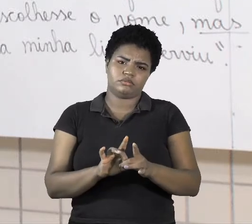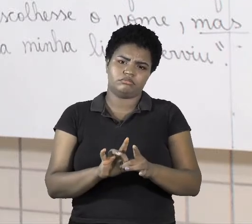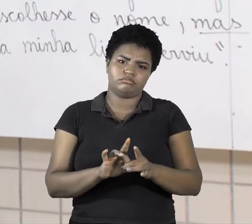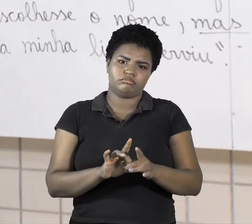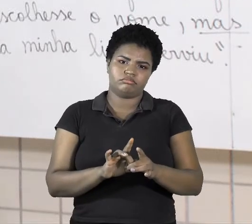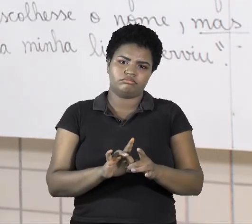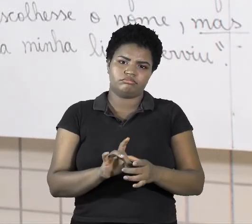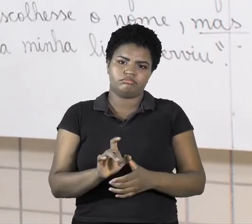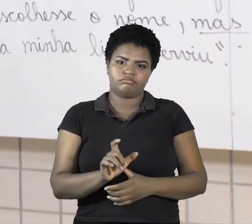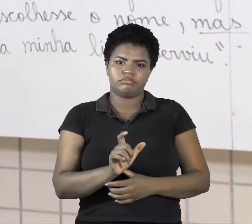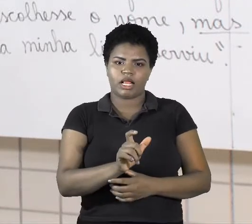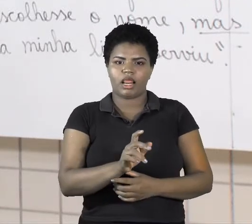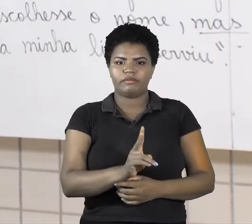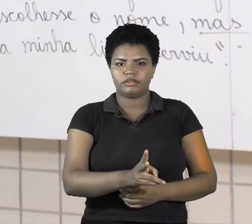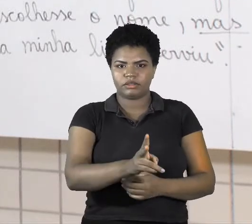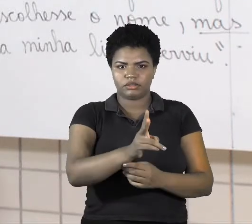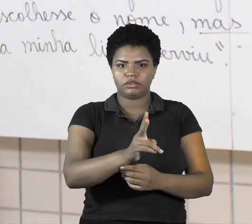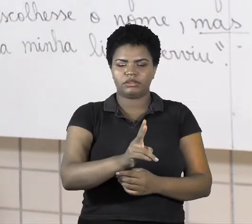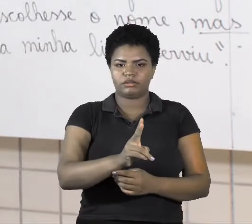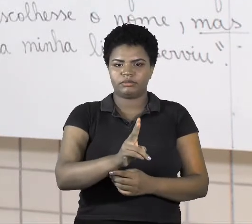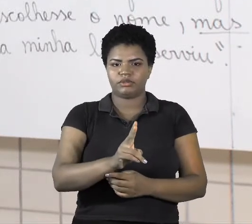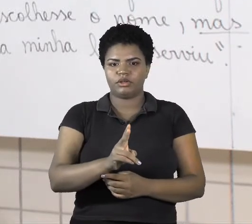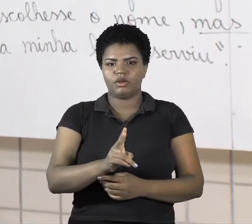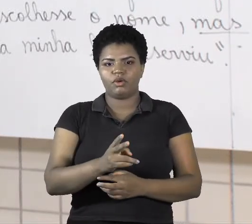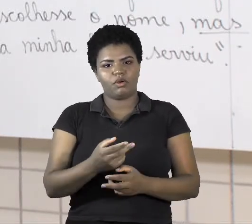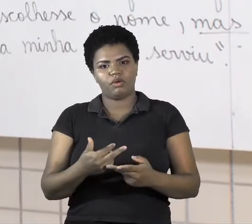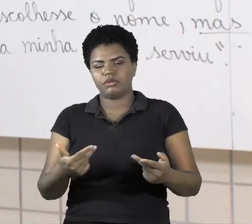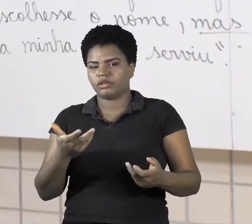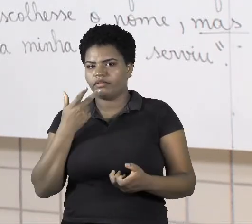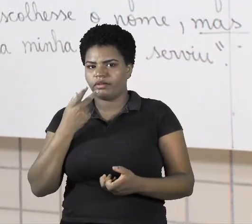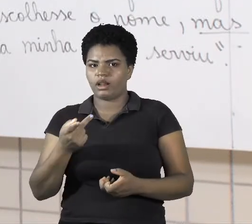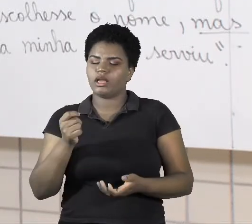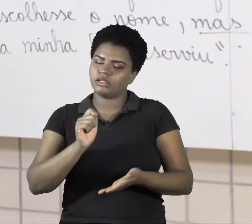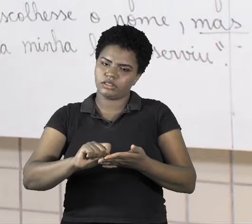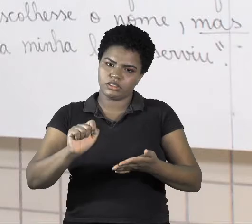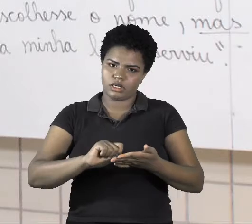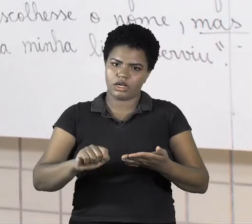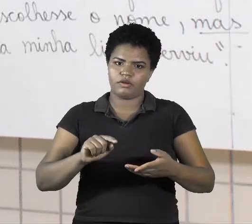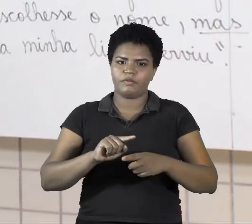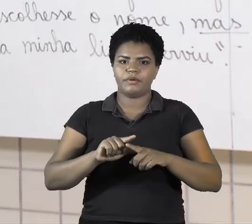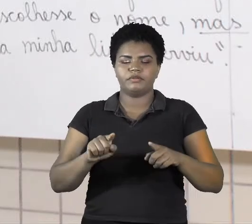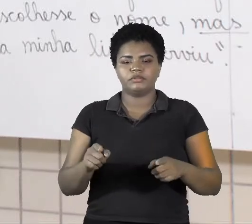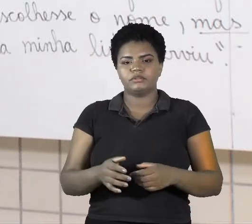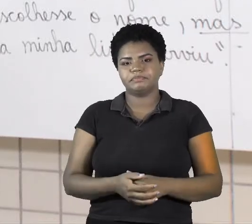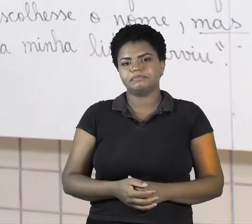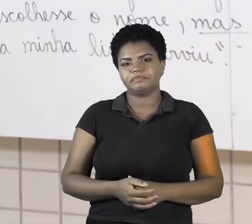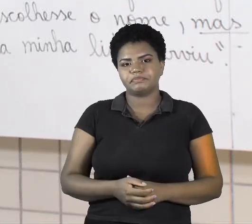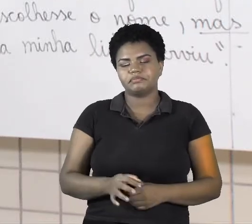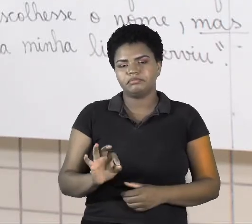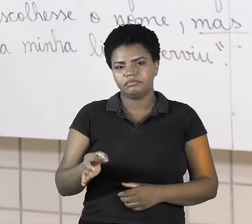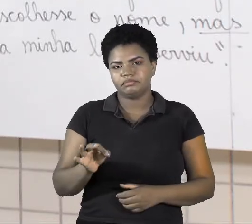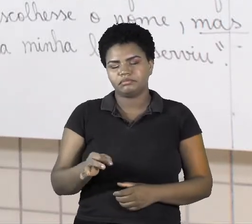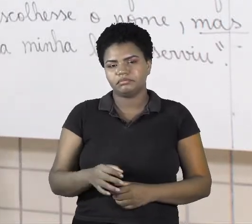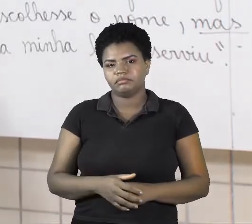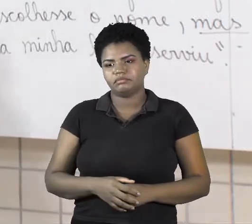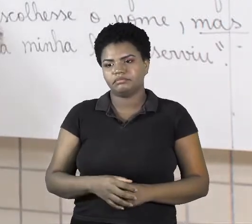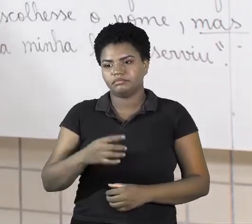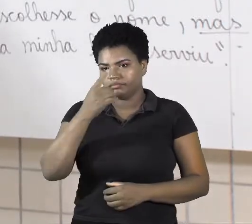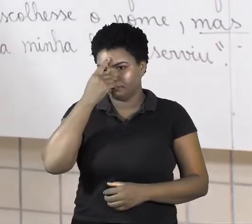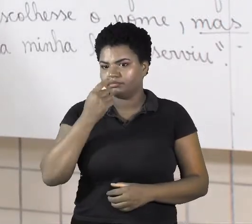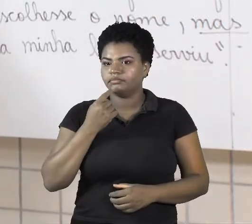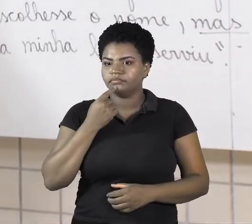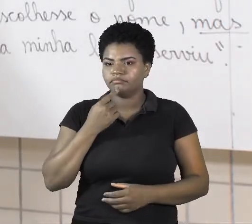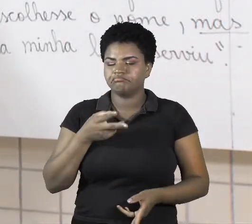essa palavra sempre com o que ela quer dizer, escrevo para você, certo? Vejam só essa imagem que